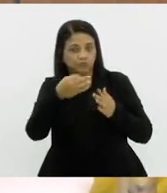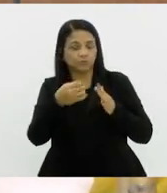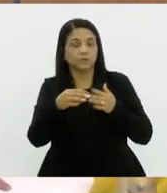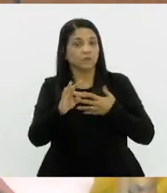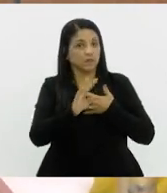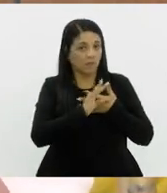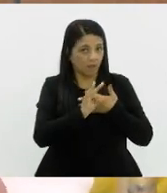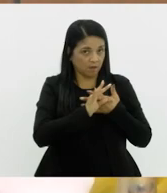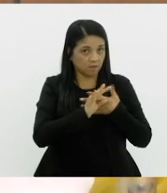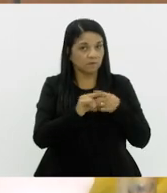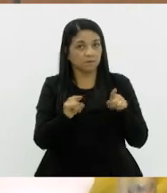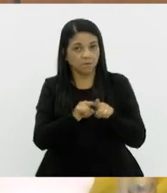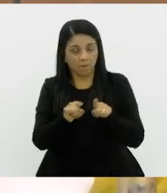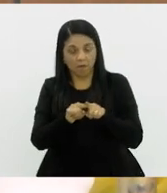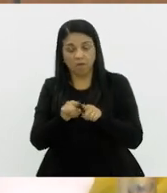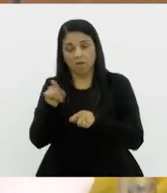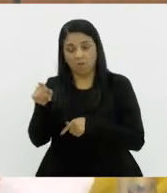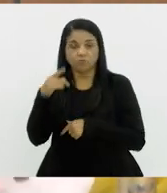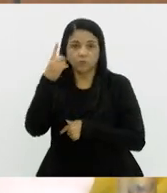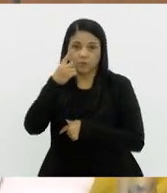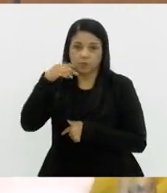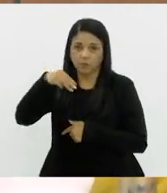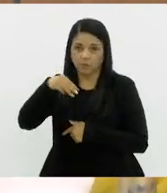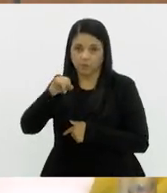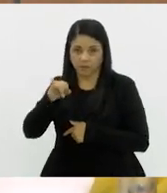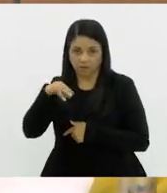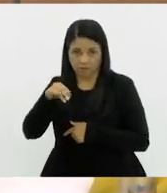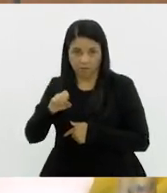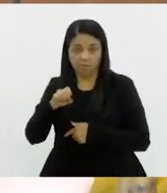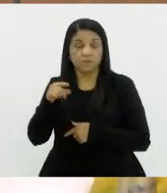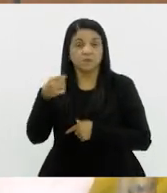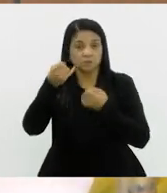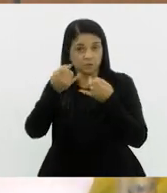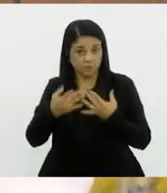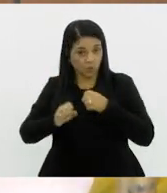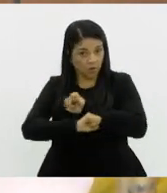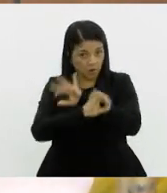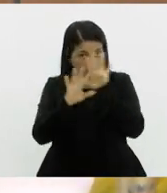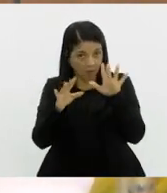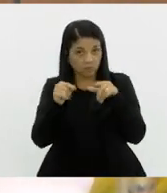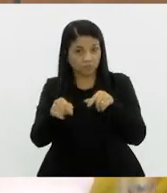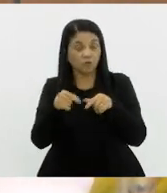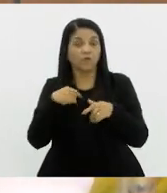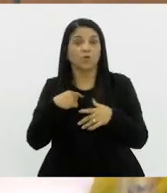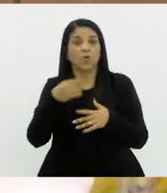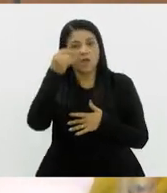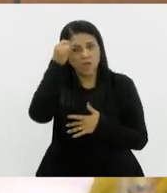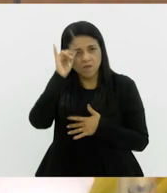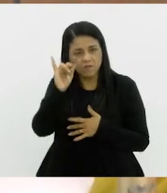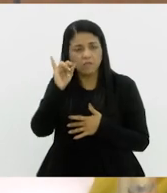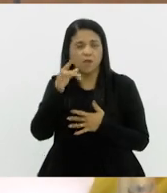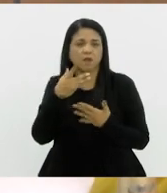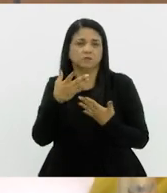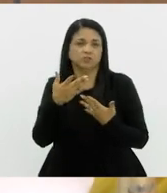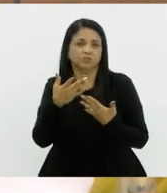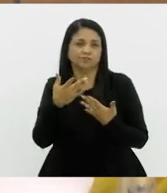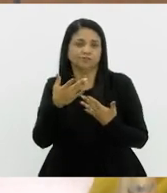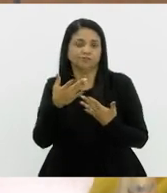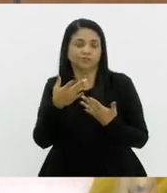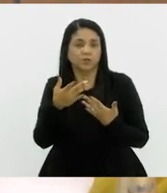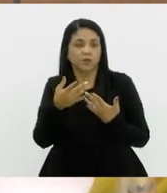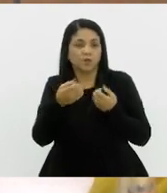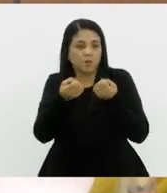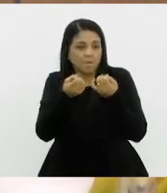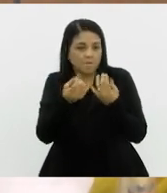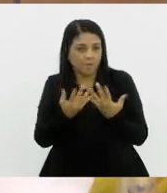próprio deputado Mink deixou muito claro, eu vou evitar de trazer esses argumentos, serão consignados de